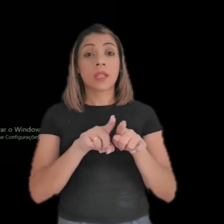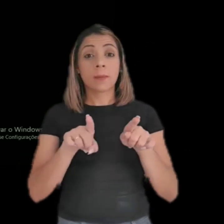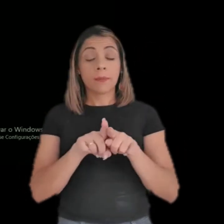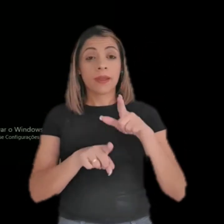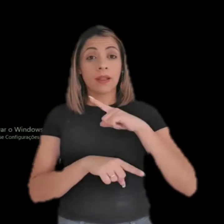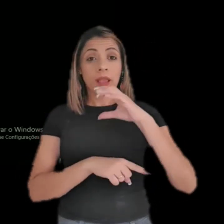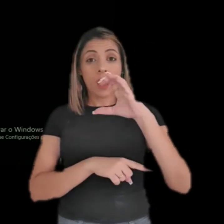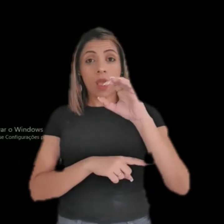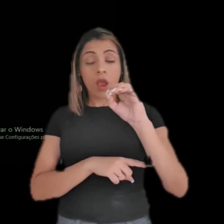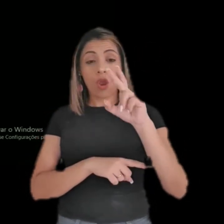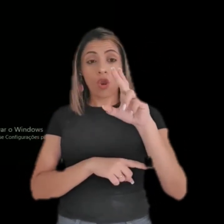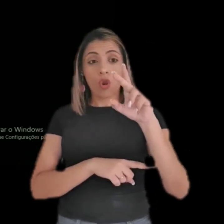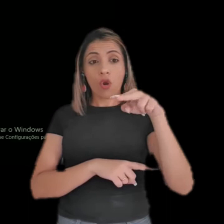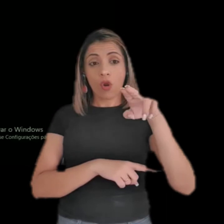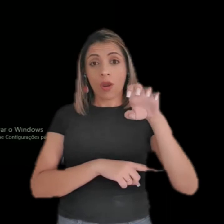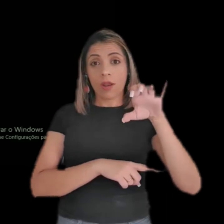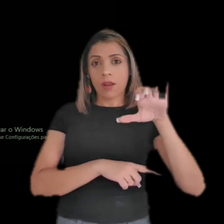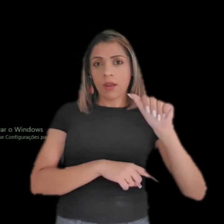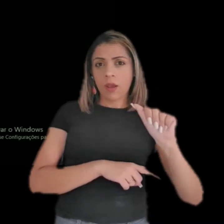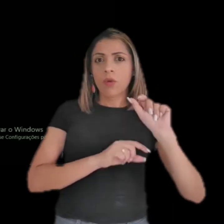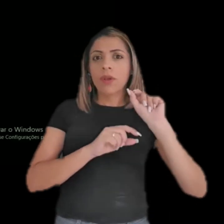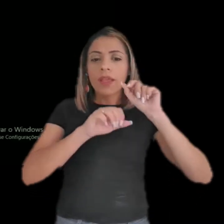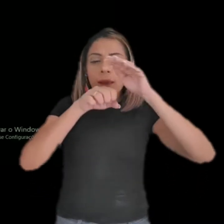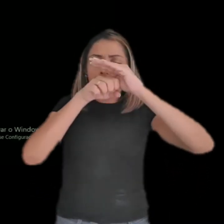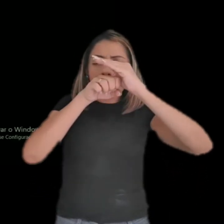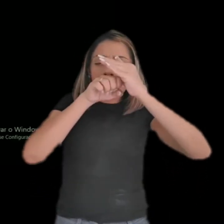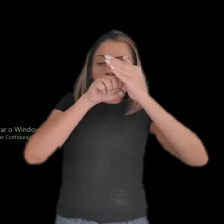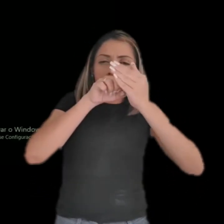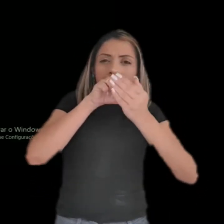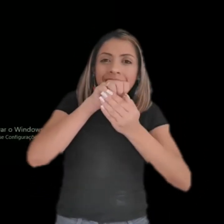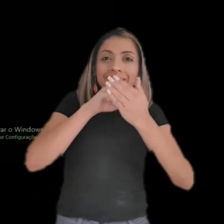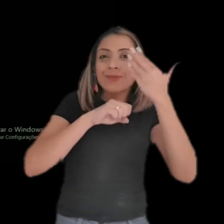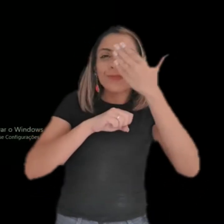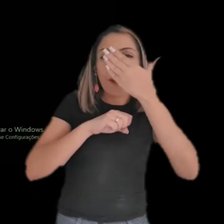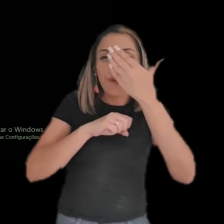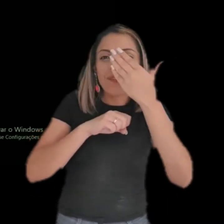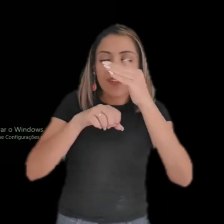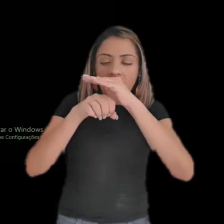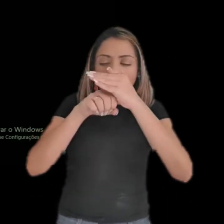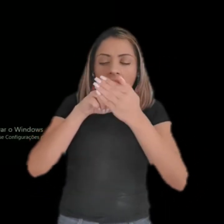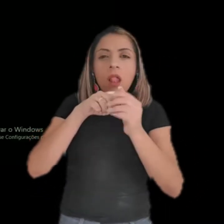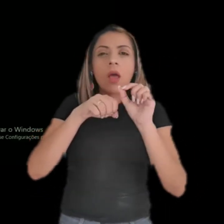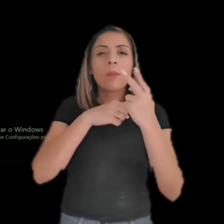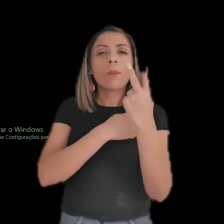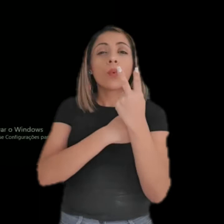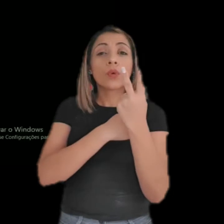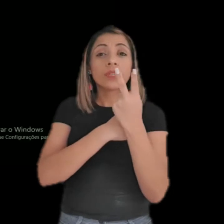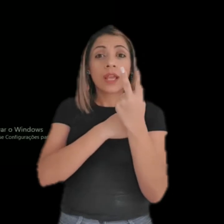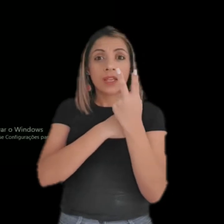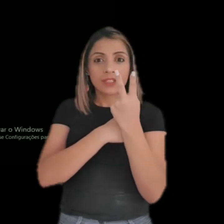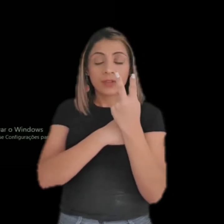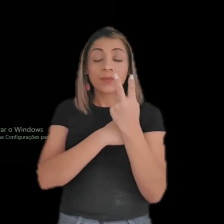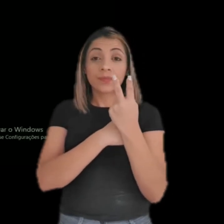a córnea, que é uma membrana transparente por fora do olho, que vai proteger este olho, tá?